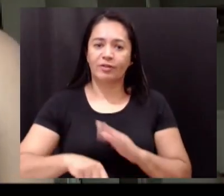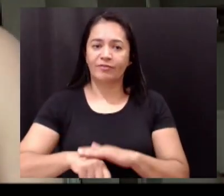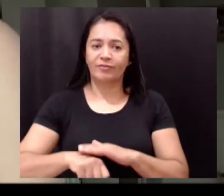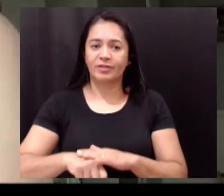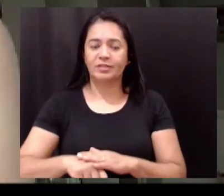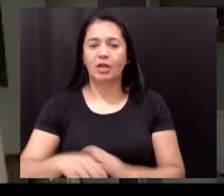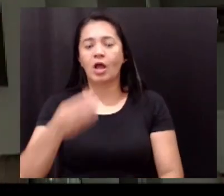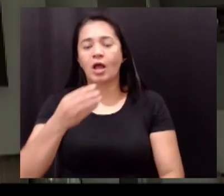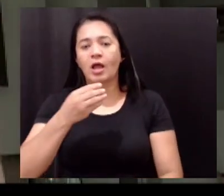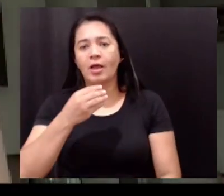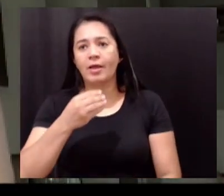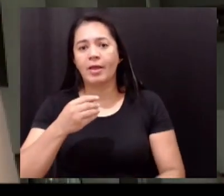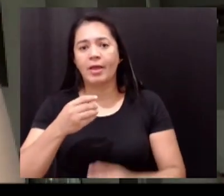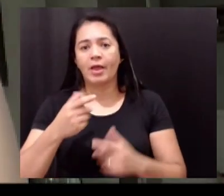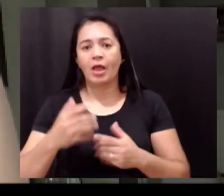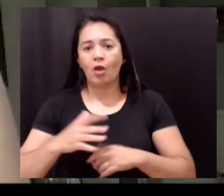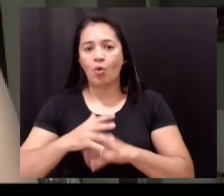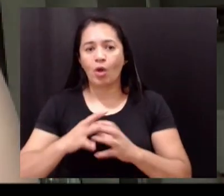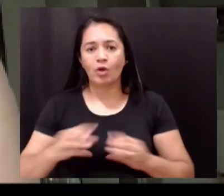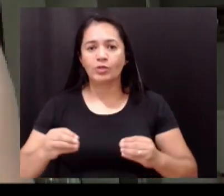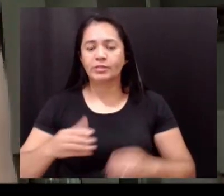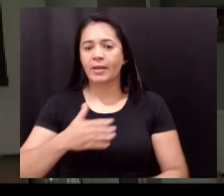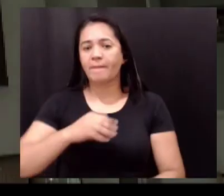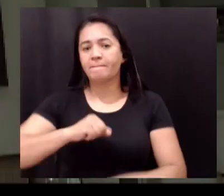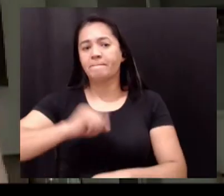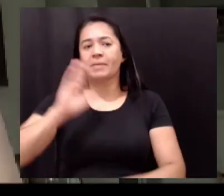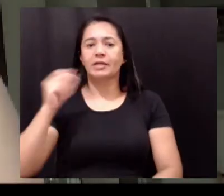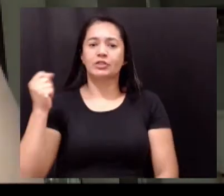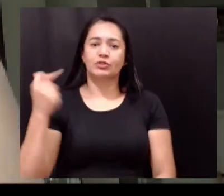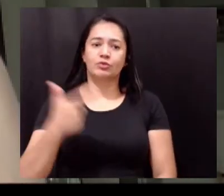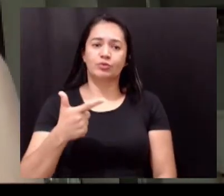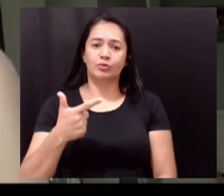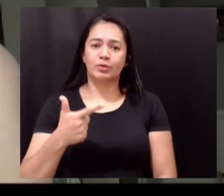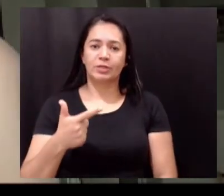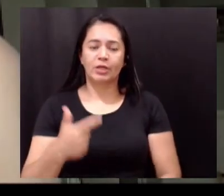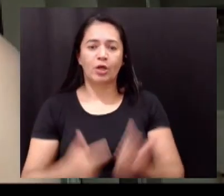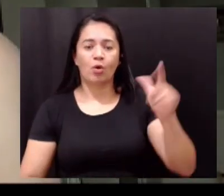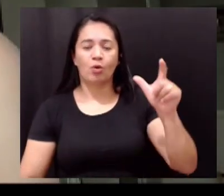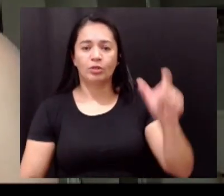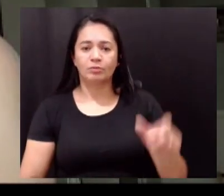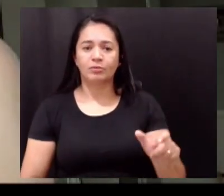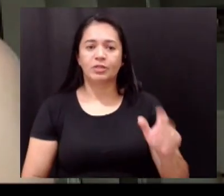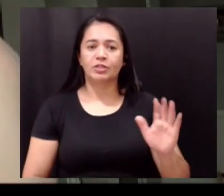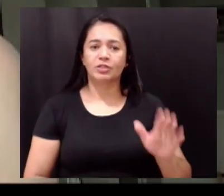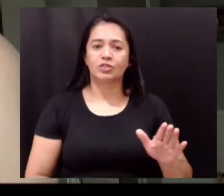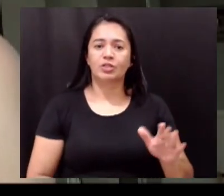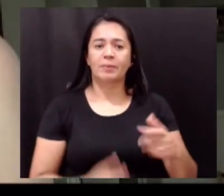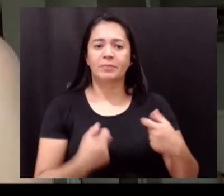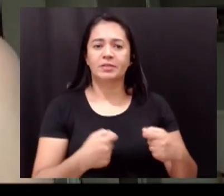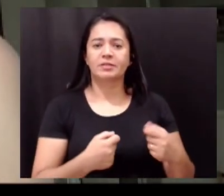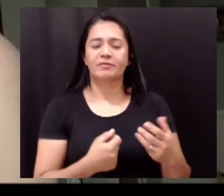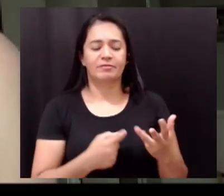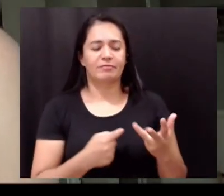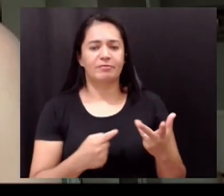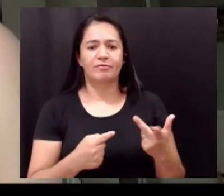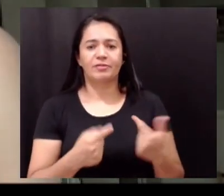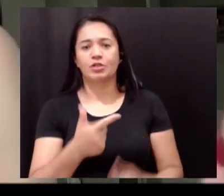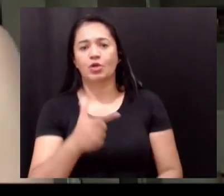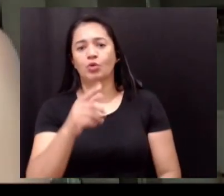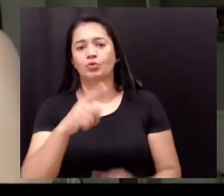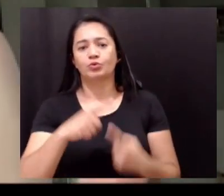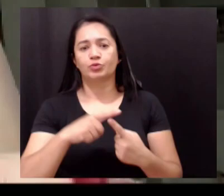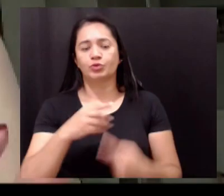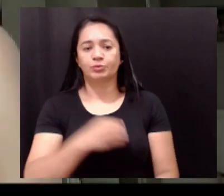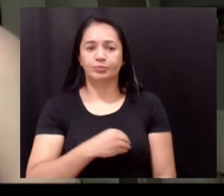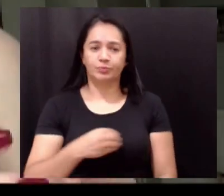do que uma mulher que precisou fazer cirurgia e que posteriormente descobriu que precisava fazer quimio e radioterapia, por exemplo.